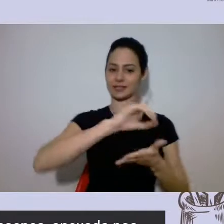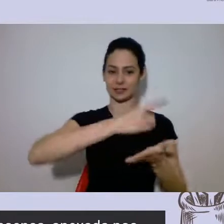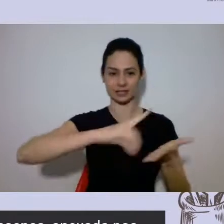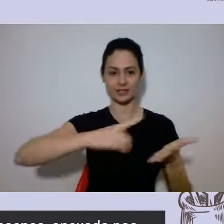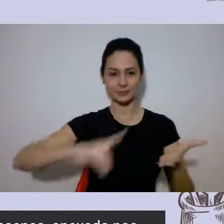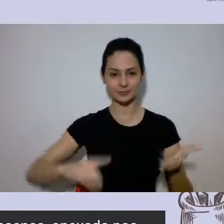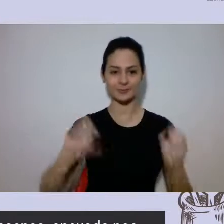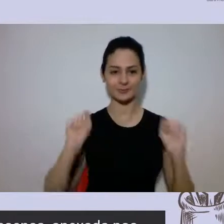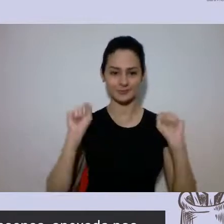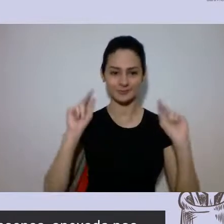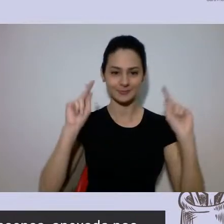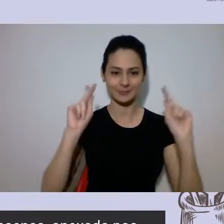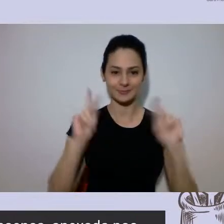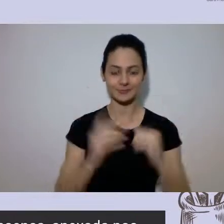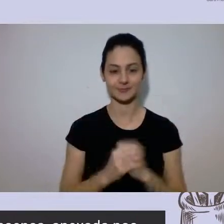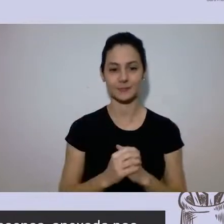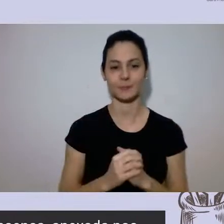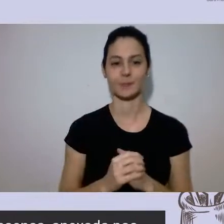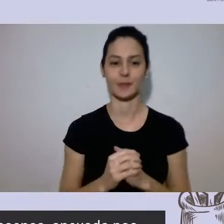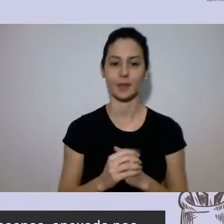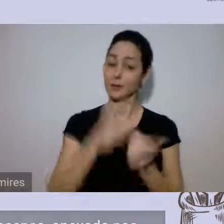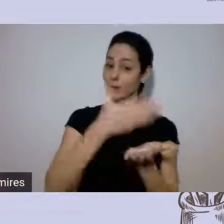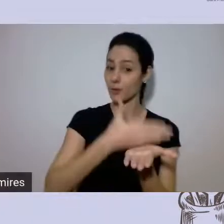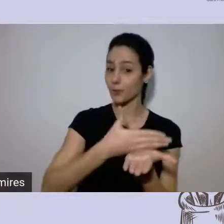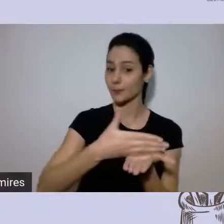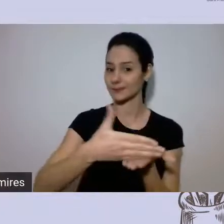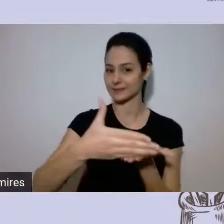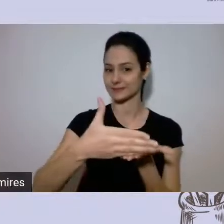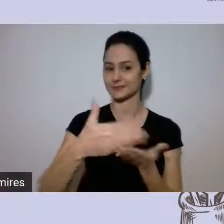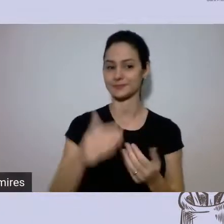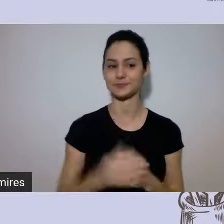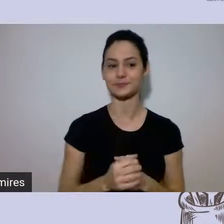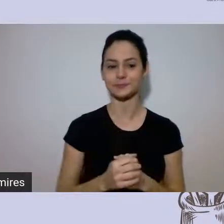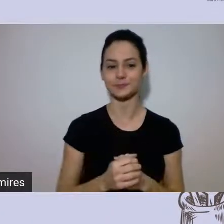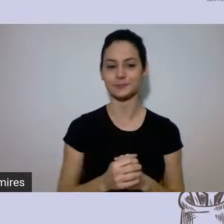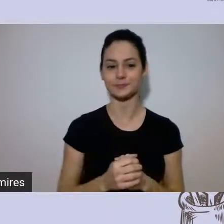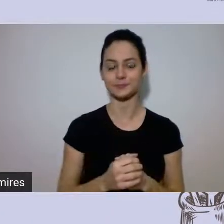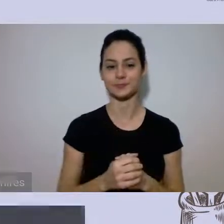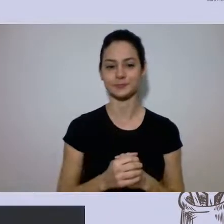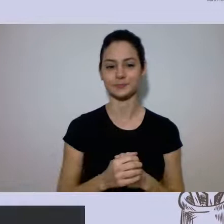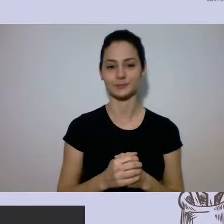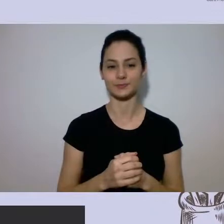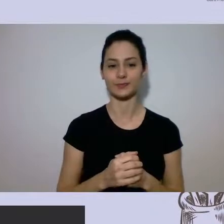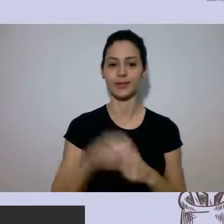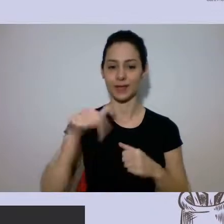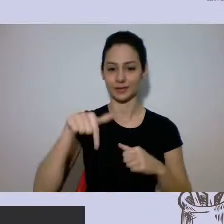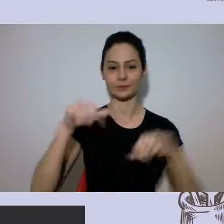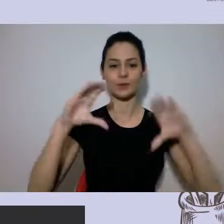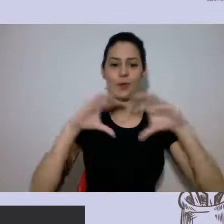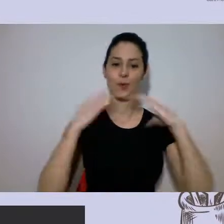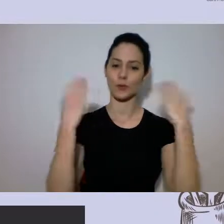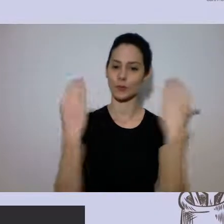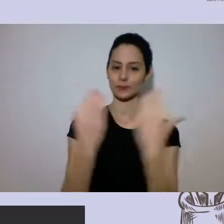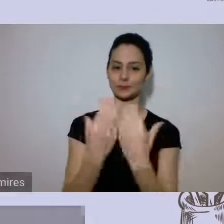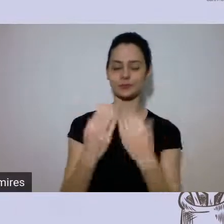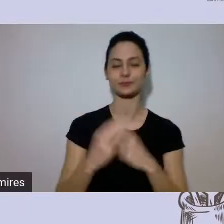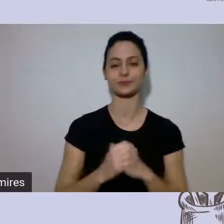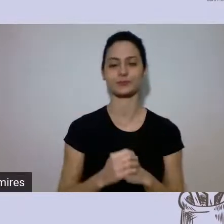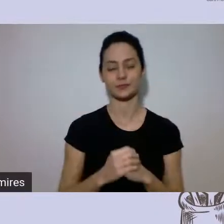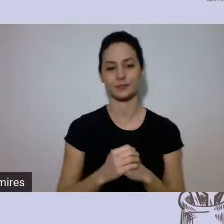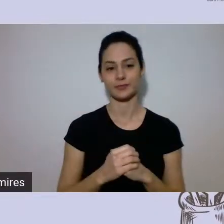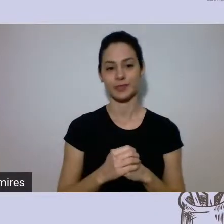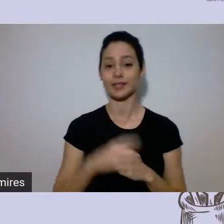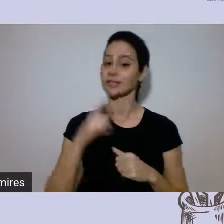tá? Para iniciarmos o nosso colóquio, que tem